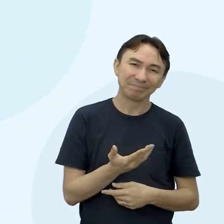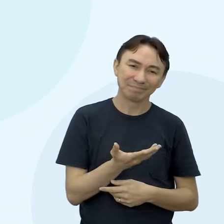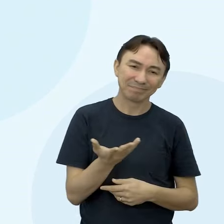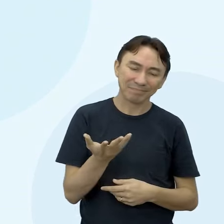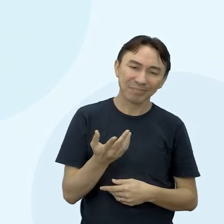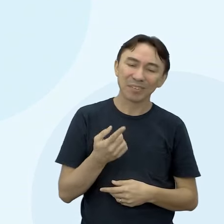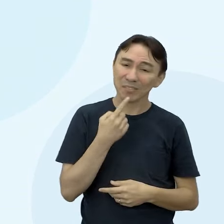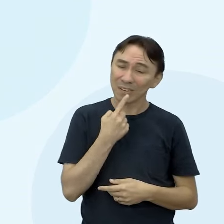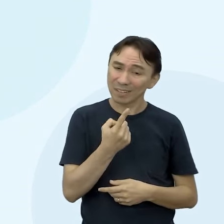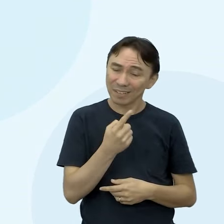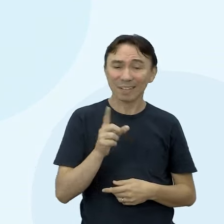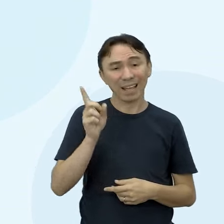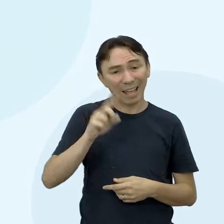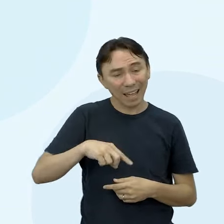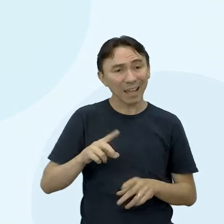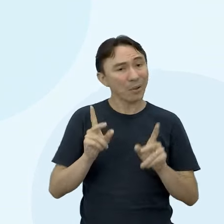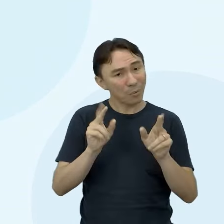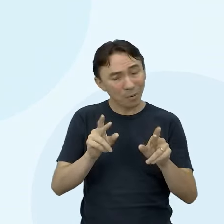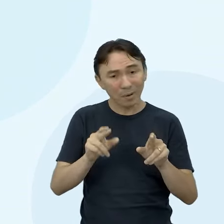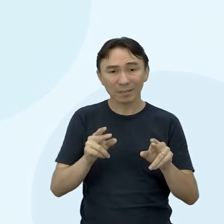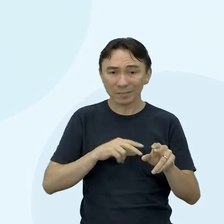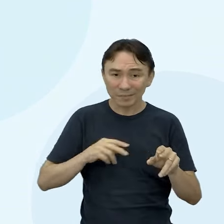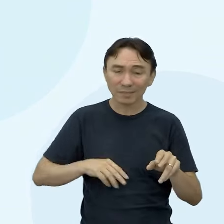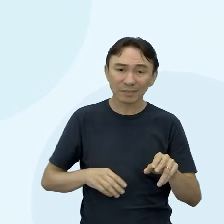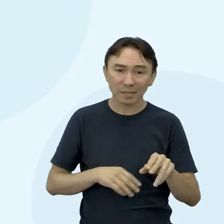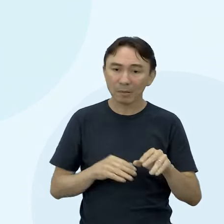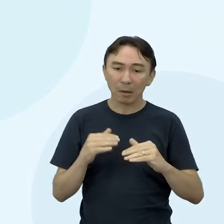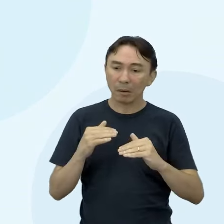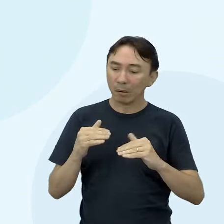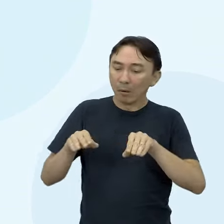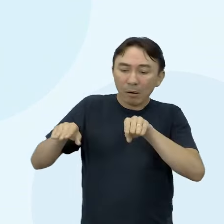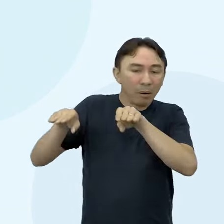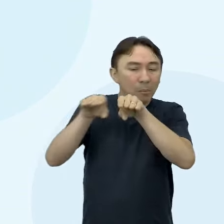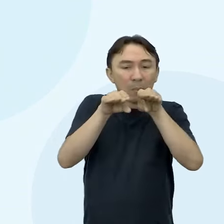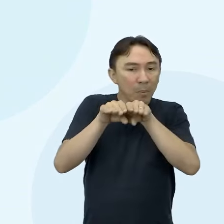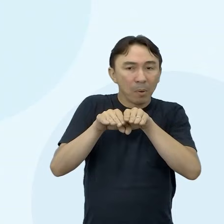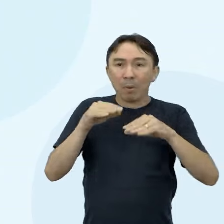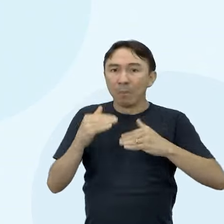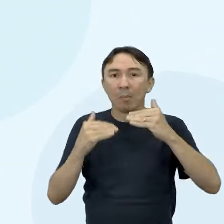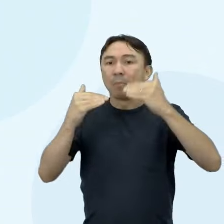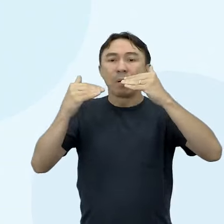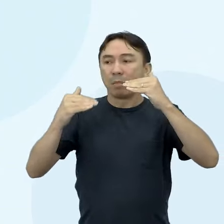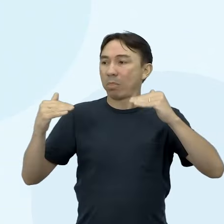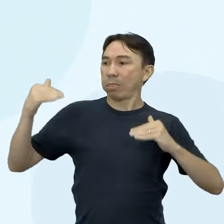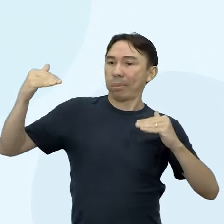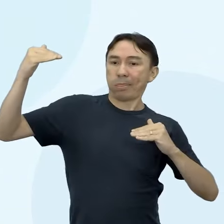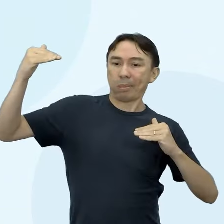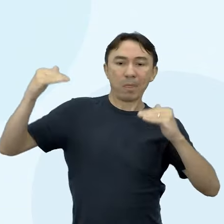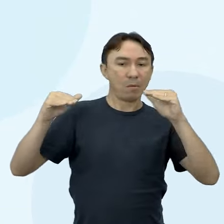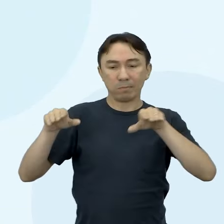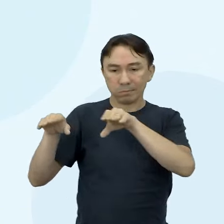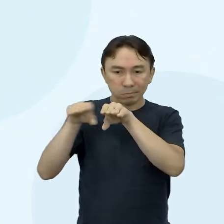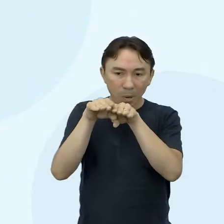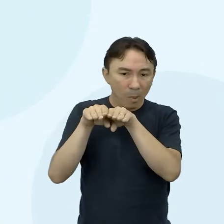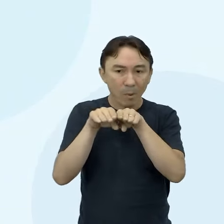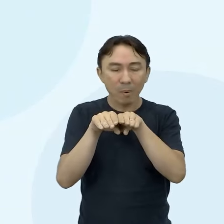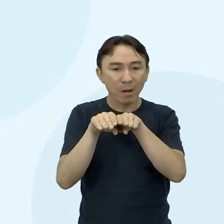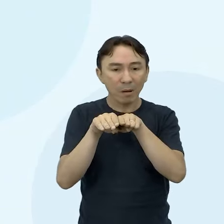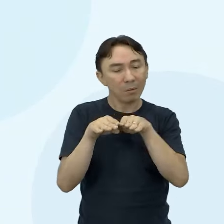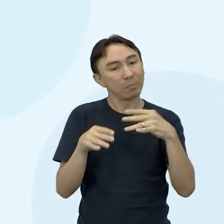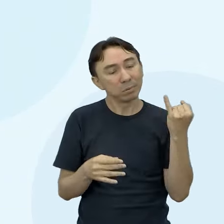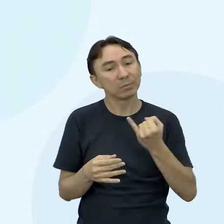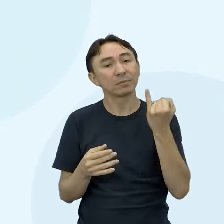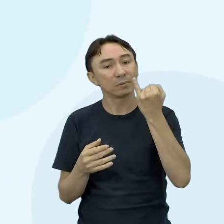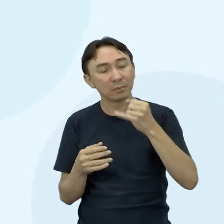No mesmo nível? No mesmo nível, exatamente, na mesma etapa. E depois eles também vão se conversar